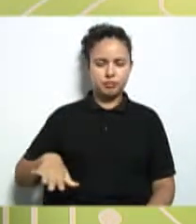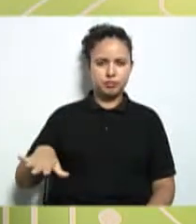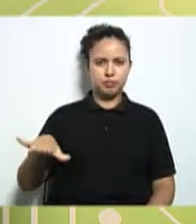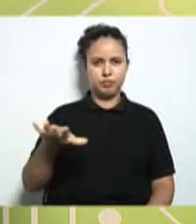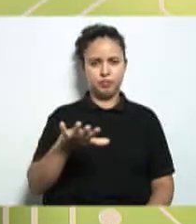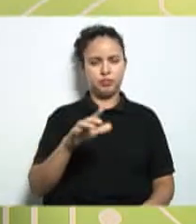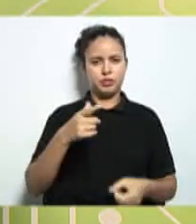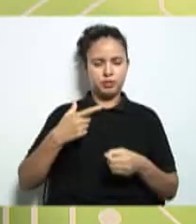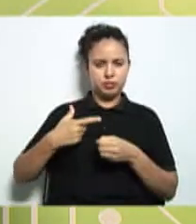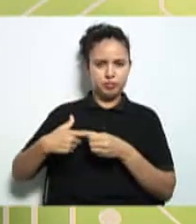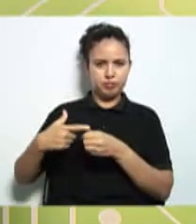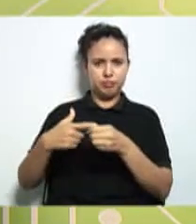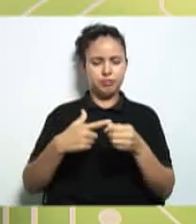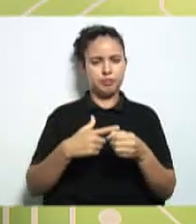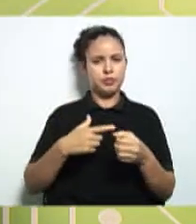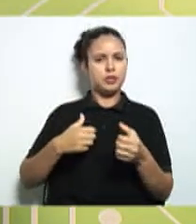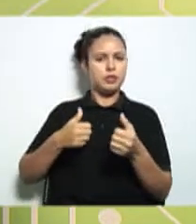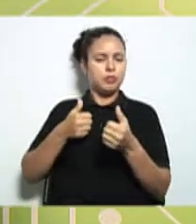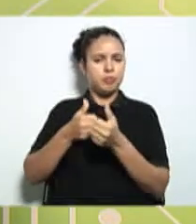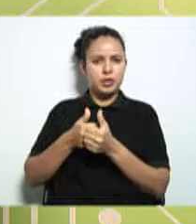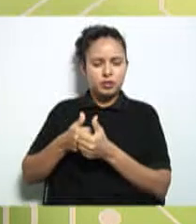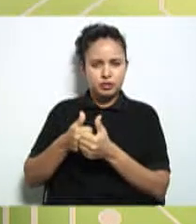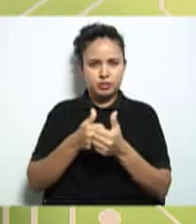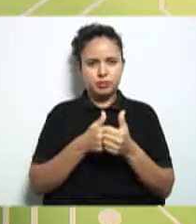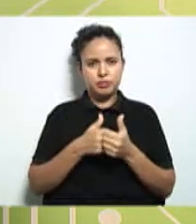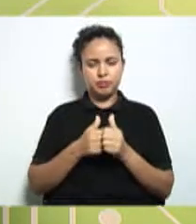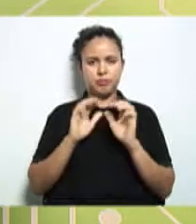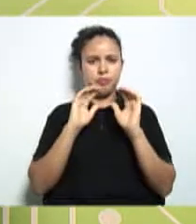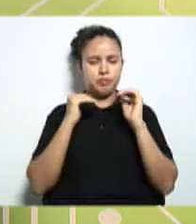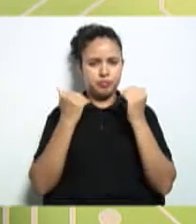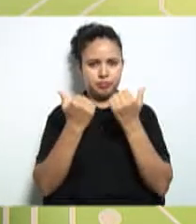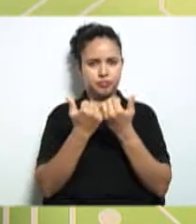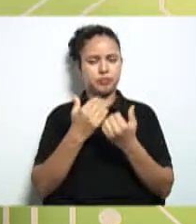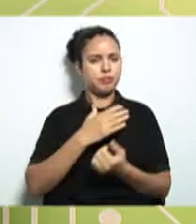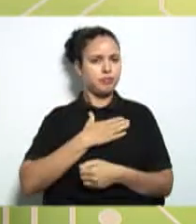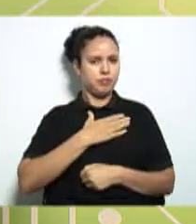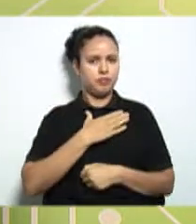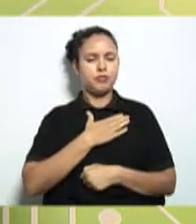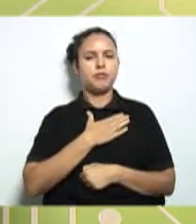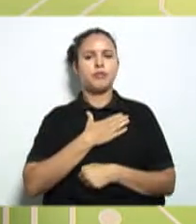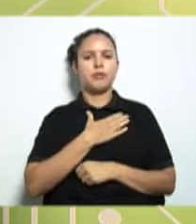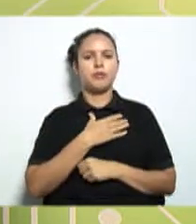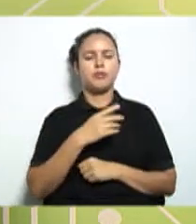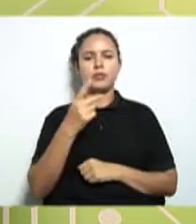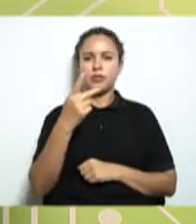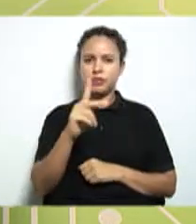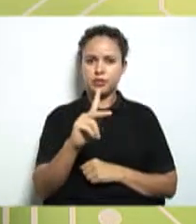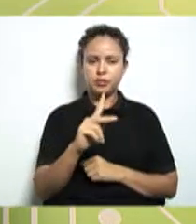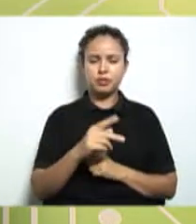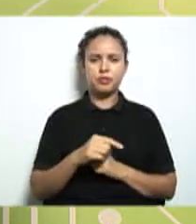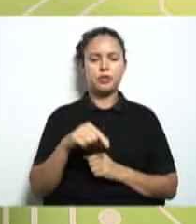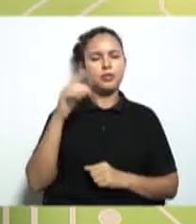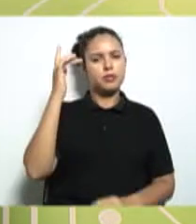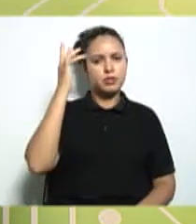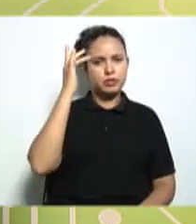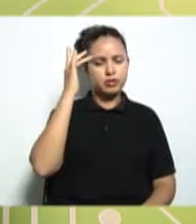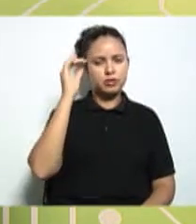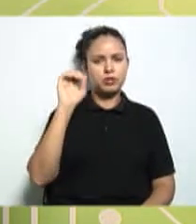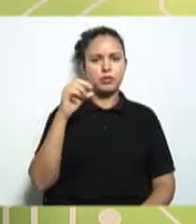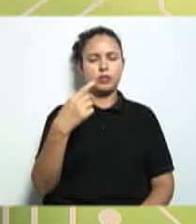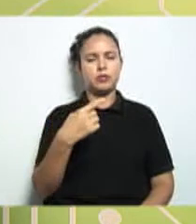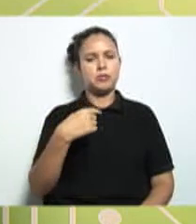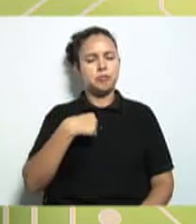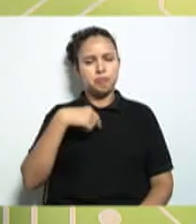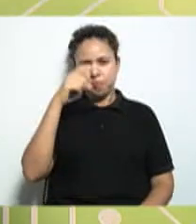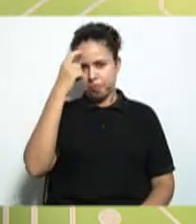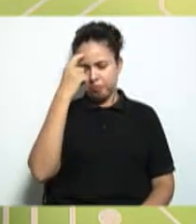minha região, na minha localidade, na minha comunidade, que eu acho ou que eu